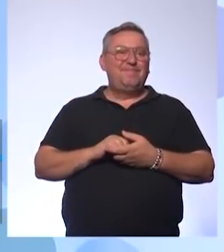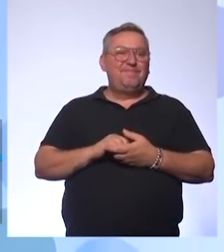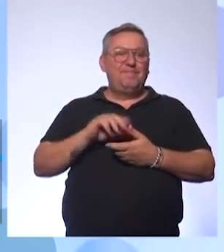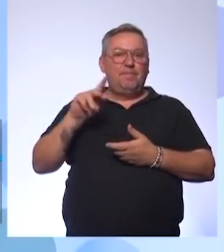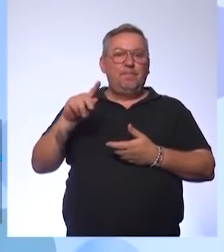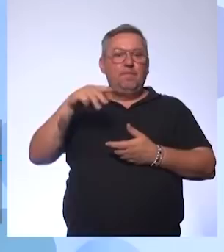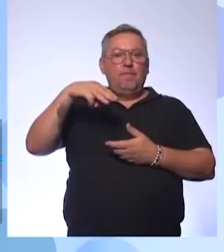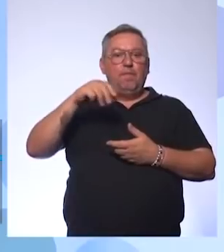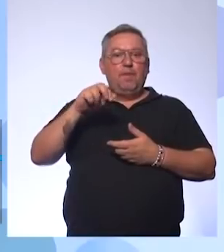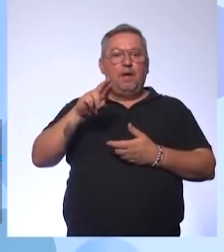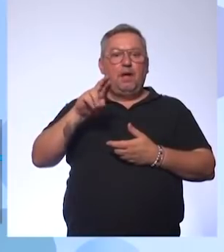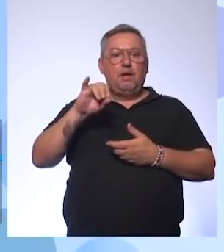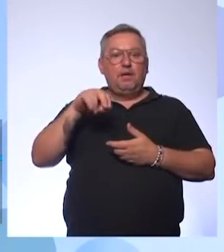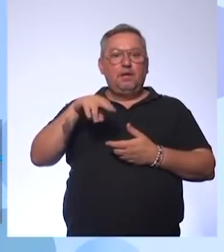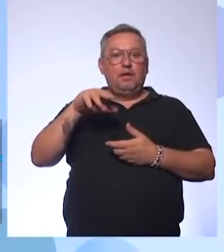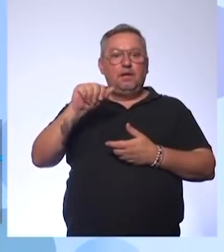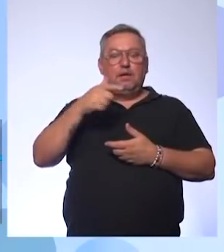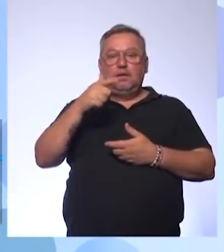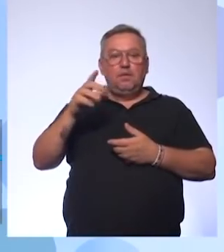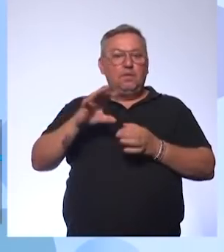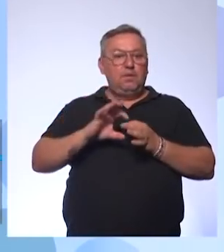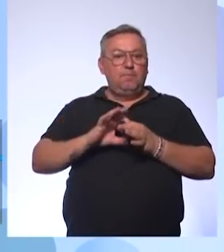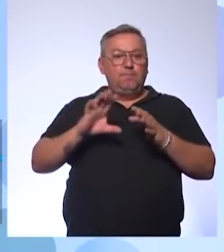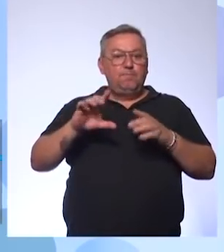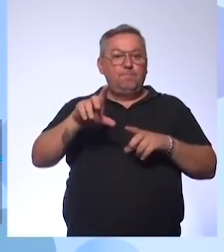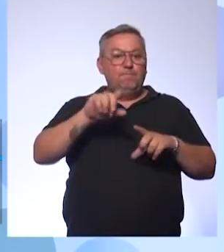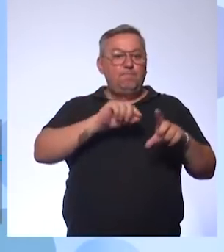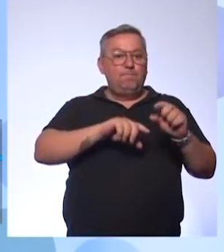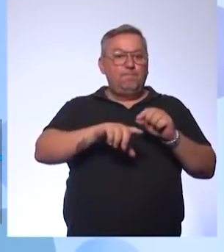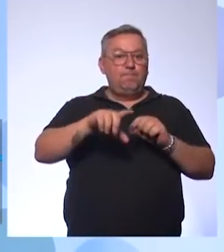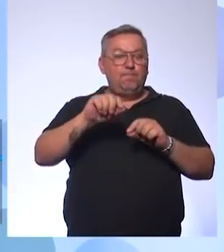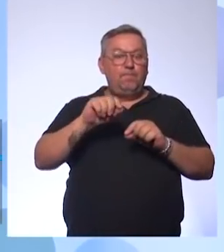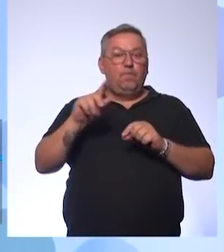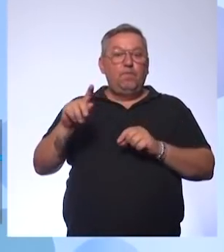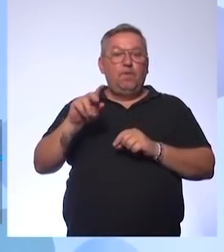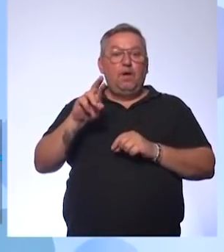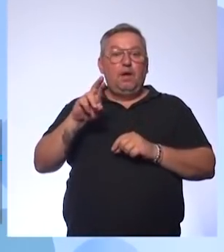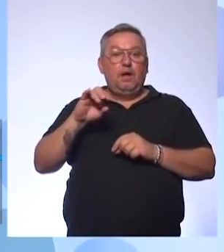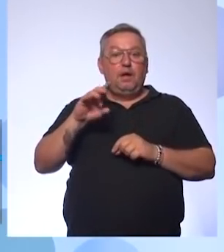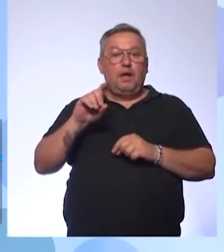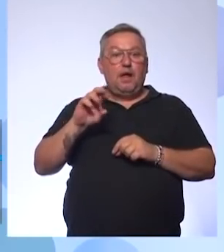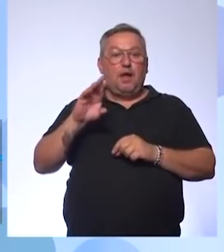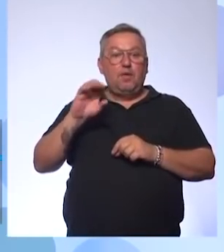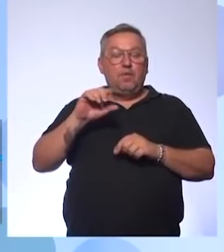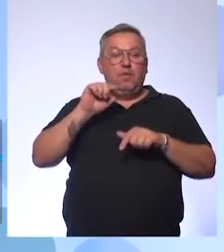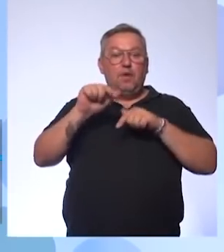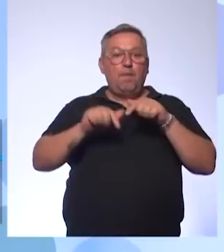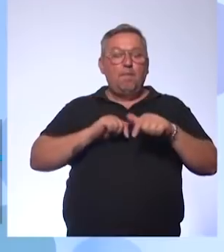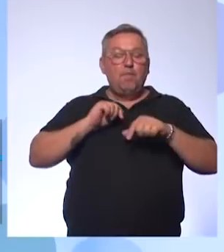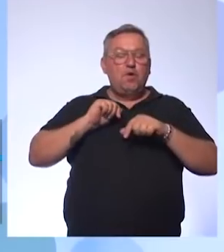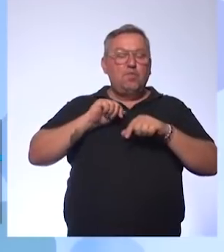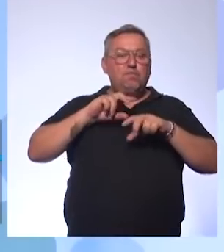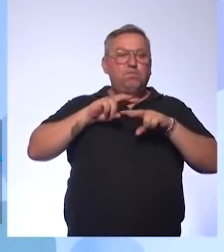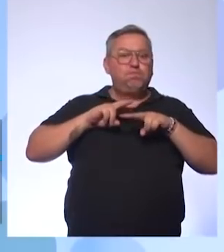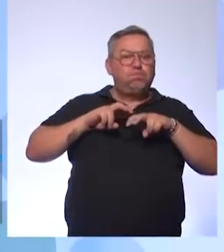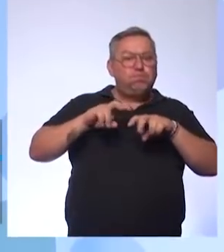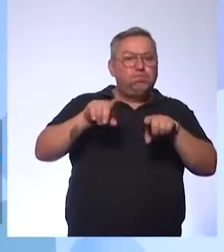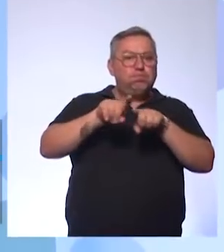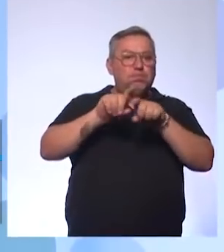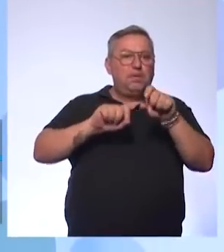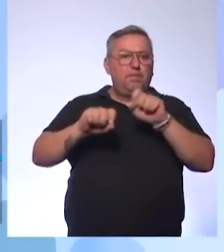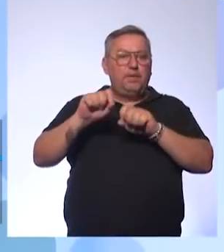Pro Mariana, não tem liberdade de escolha. Pro Ricardo, trabalho de exploração, forçado e